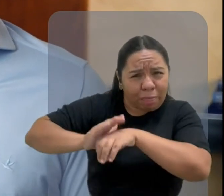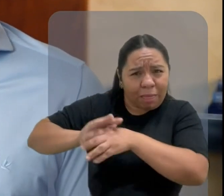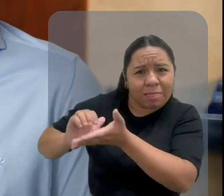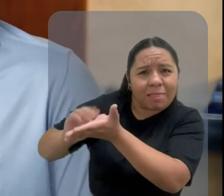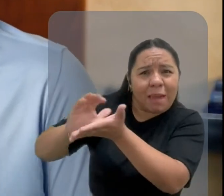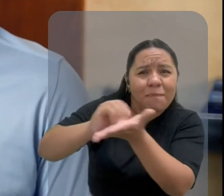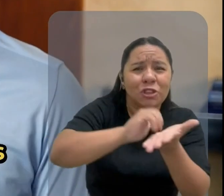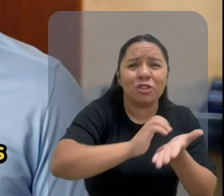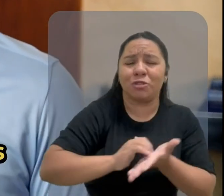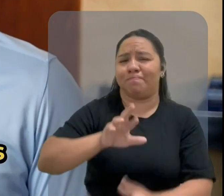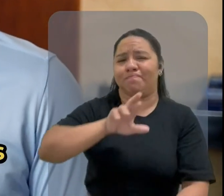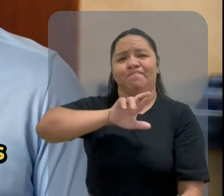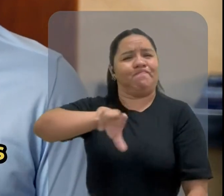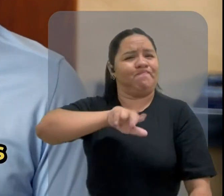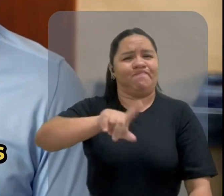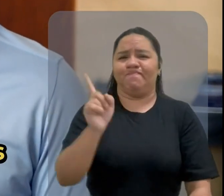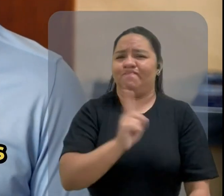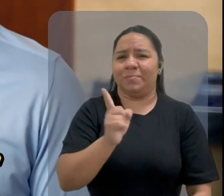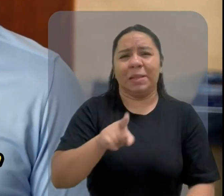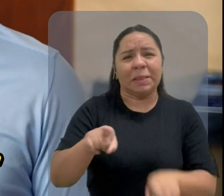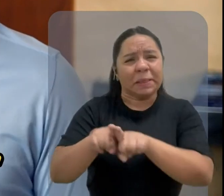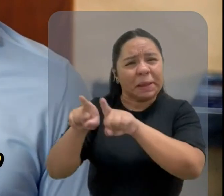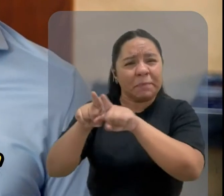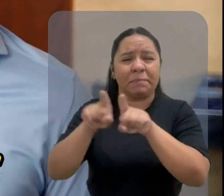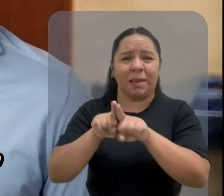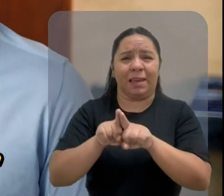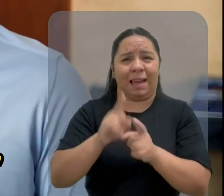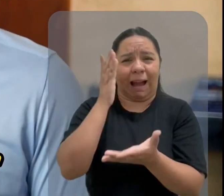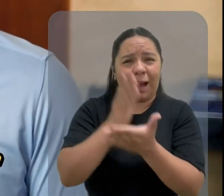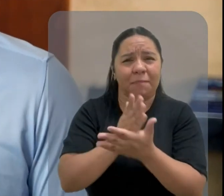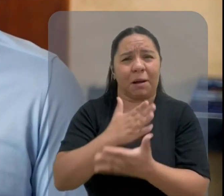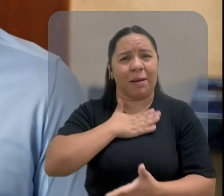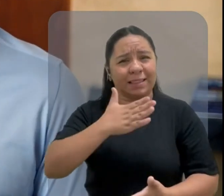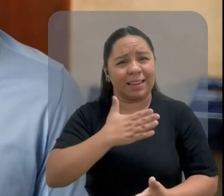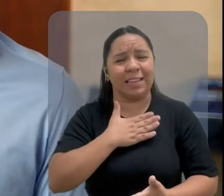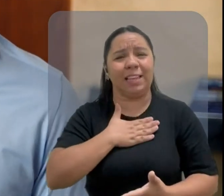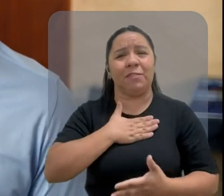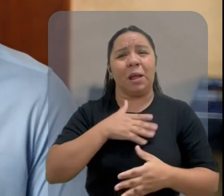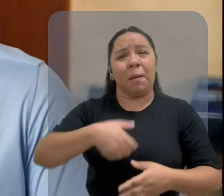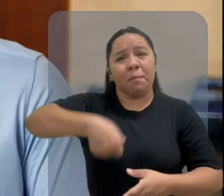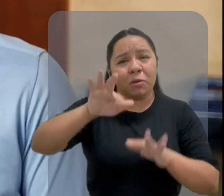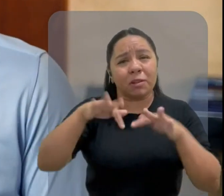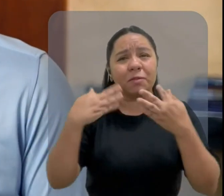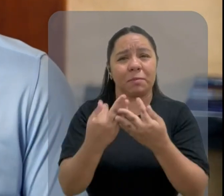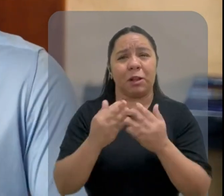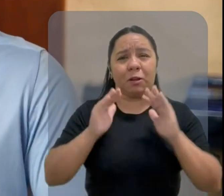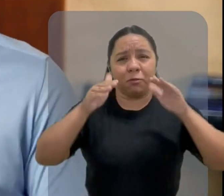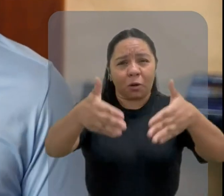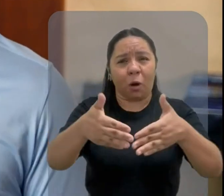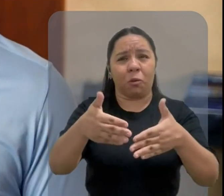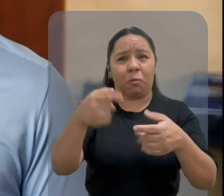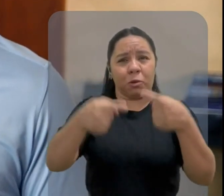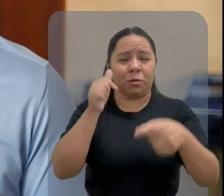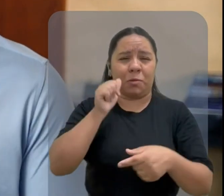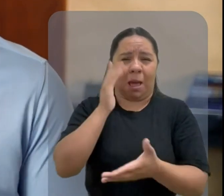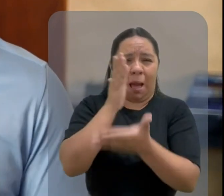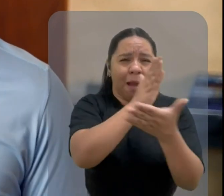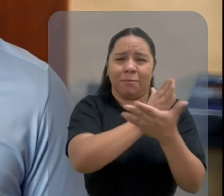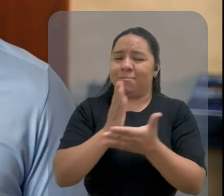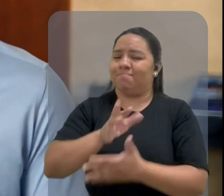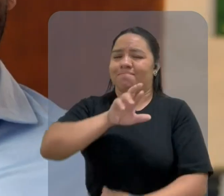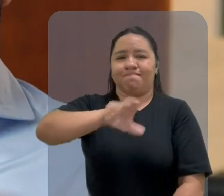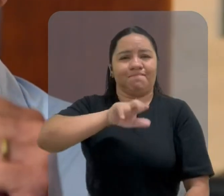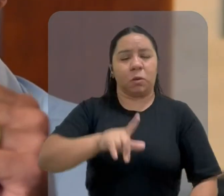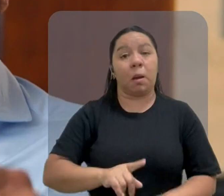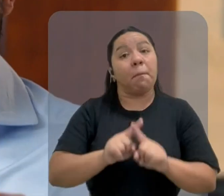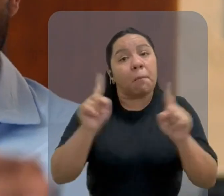demitir servidores, terceirizados, comissionados, nem acabar com o passe livre, Bolsa Família, política para as mulheres e outros benefícios. Ao